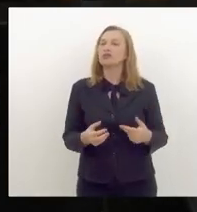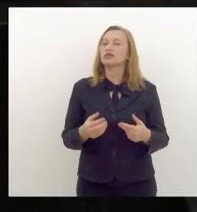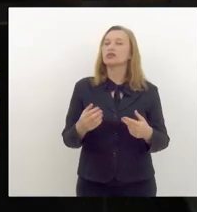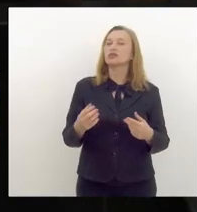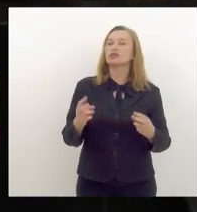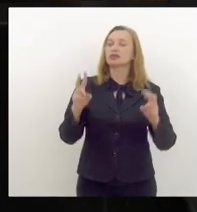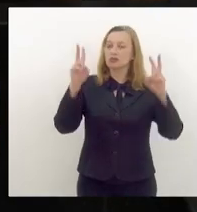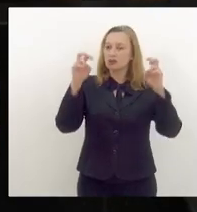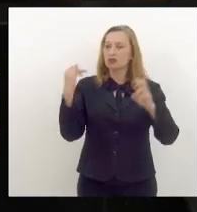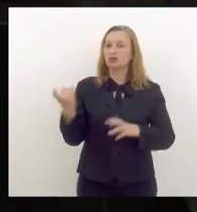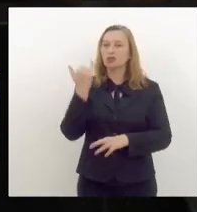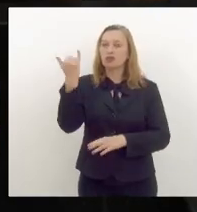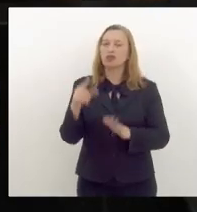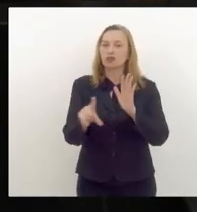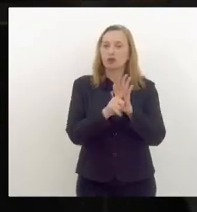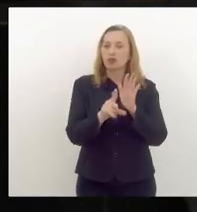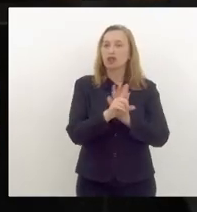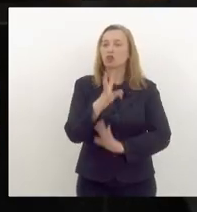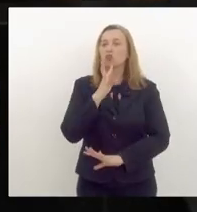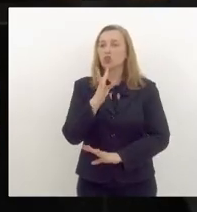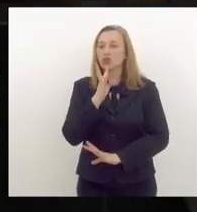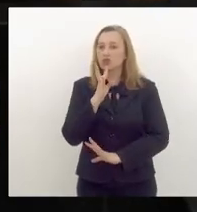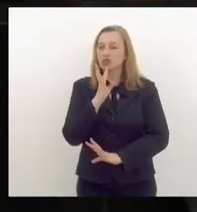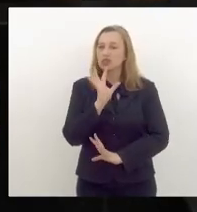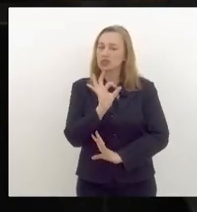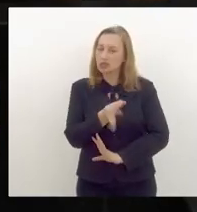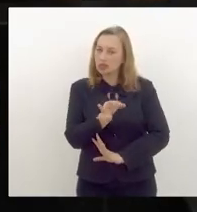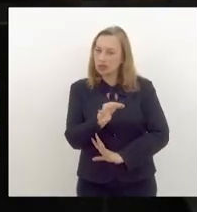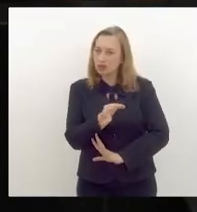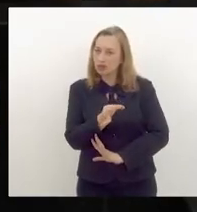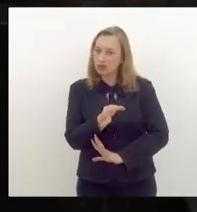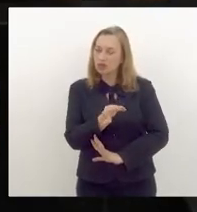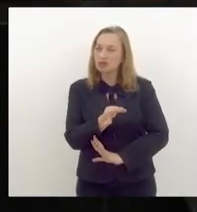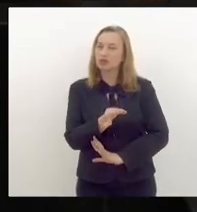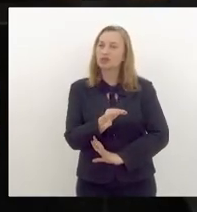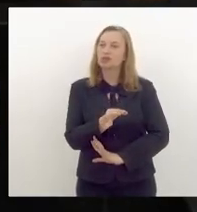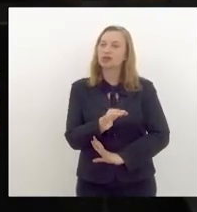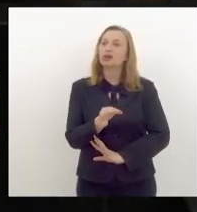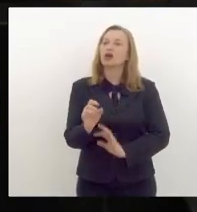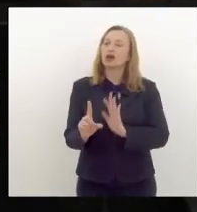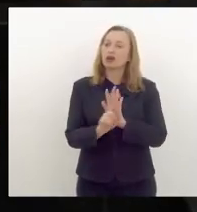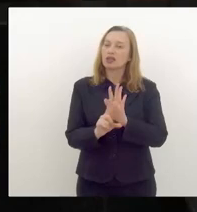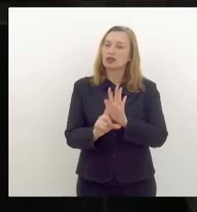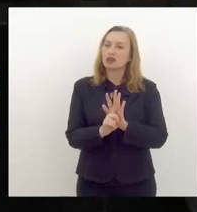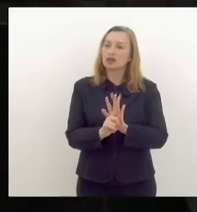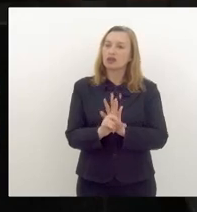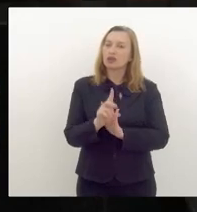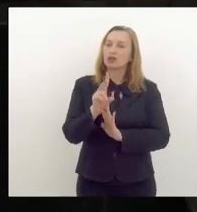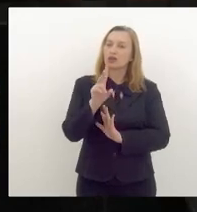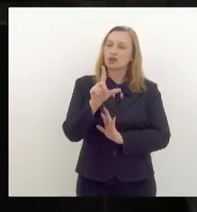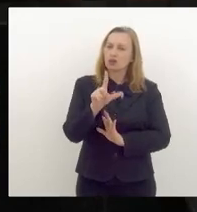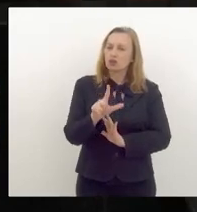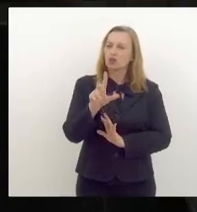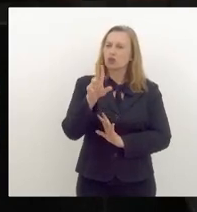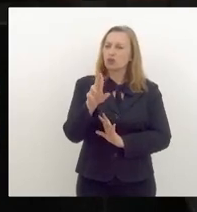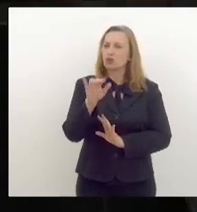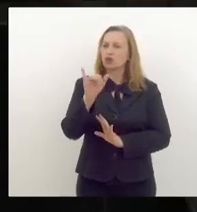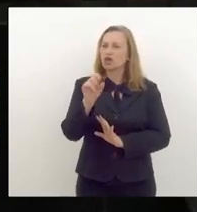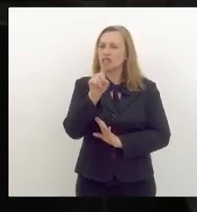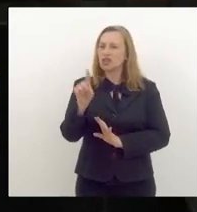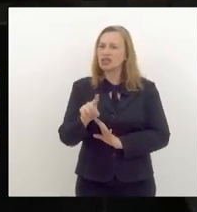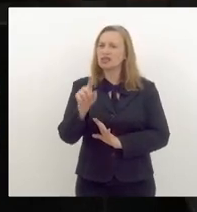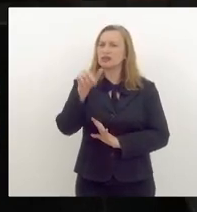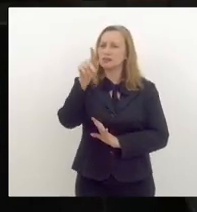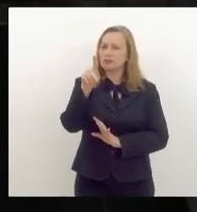importantes que é uma lei que inclusive ficou conhecida oficialmente né honorificamente como lei Liz pinguelli Rosa então